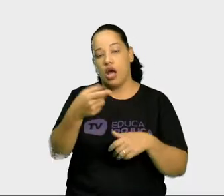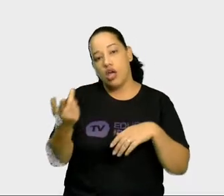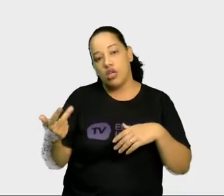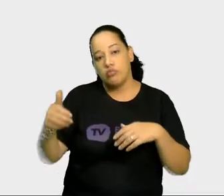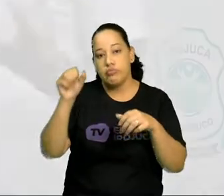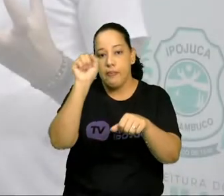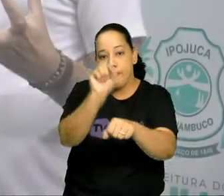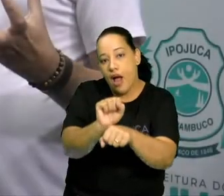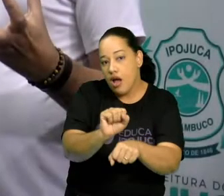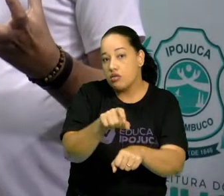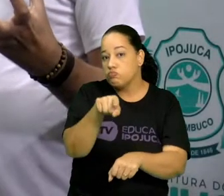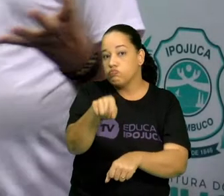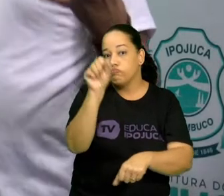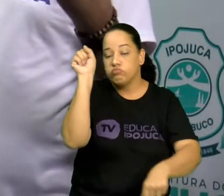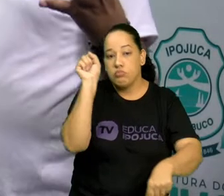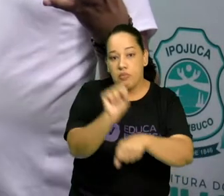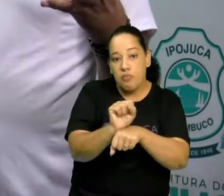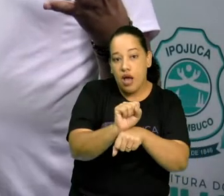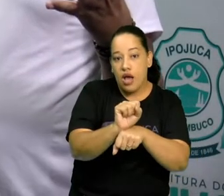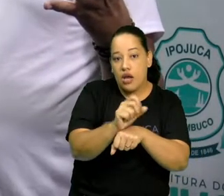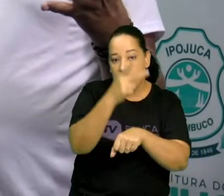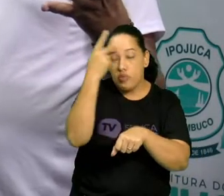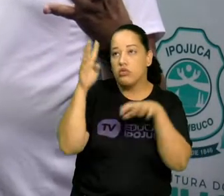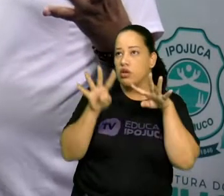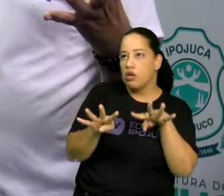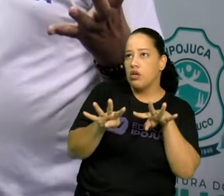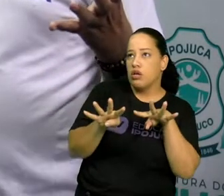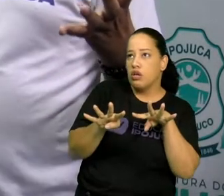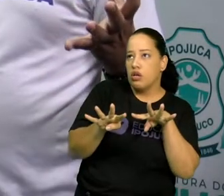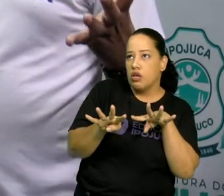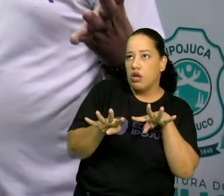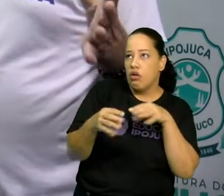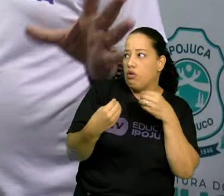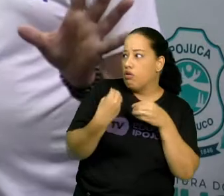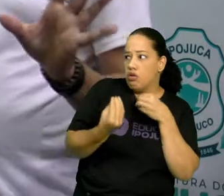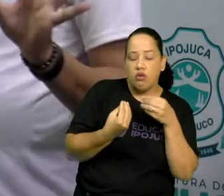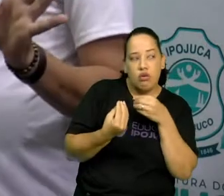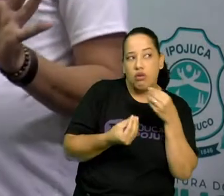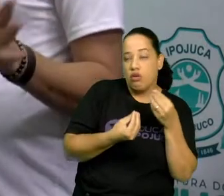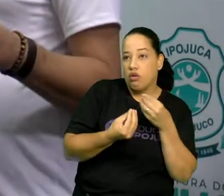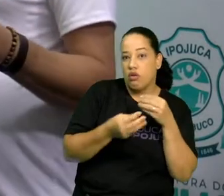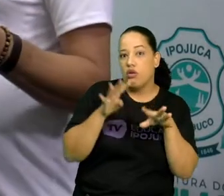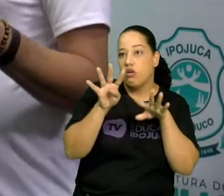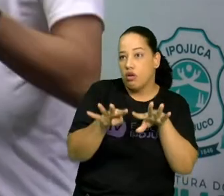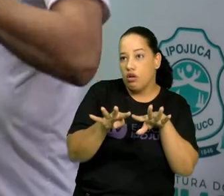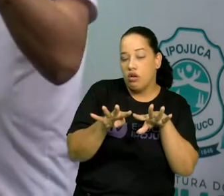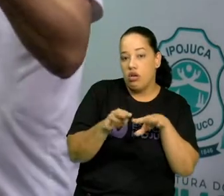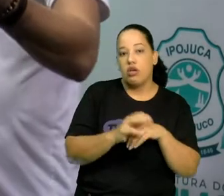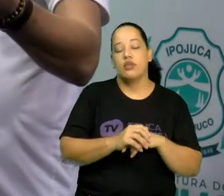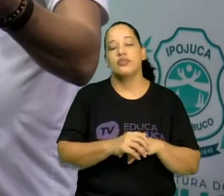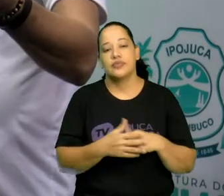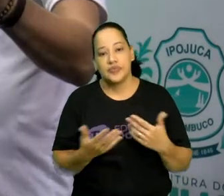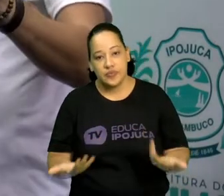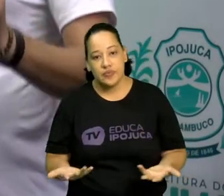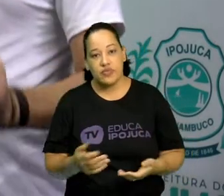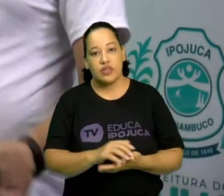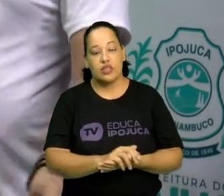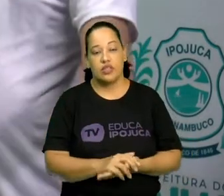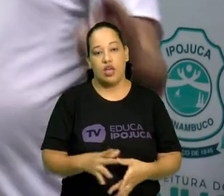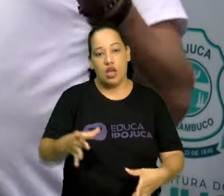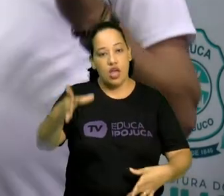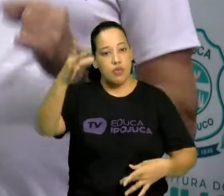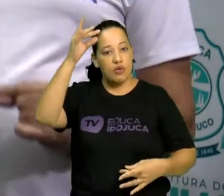né E e aí o público ficou que é isso Onde é que eu estou naquela coisa assim a representação